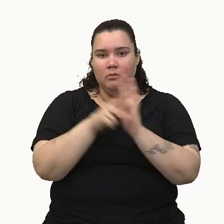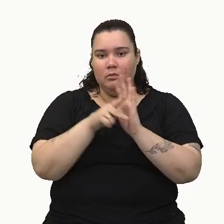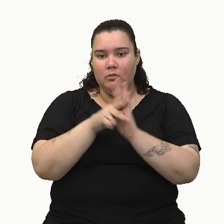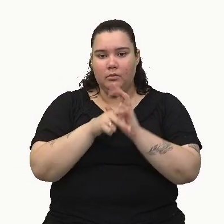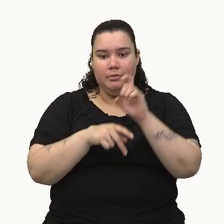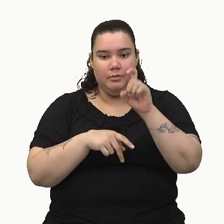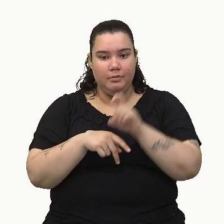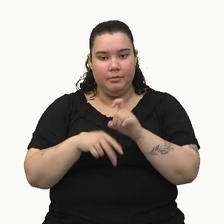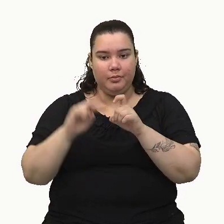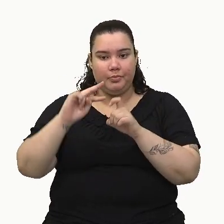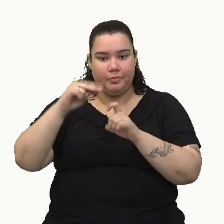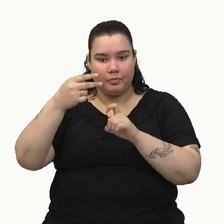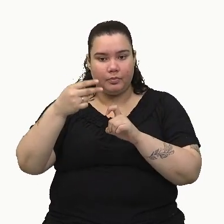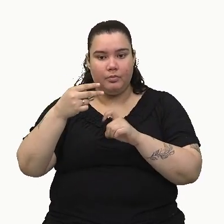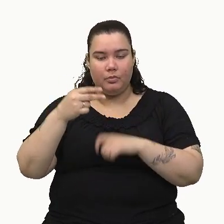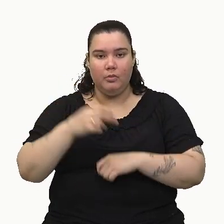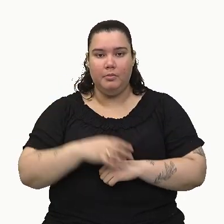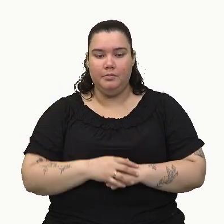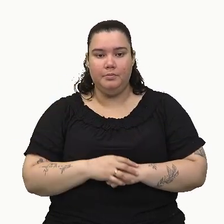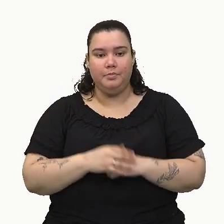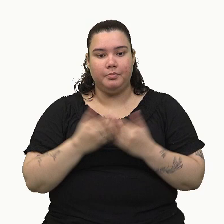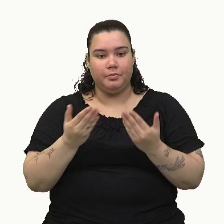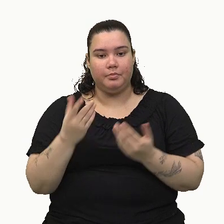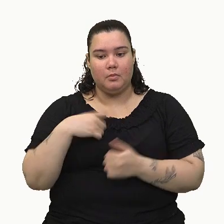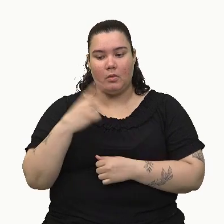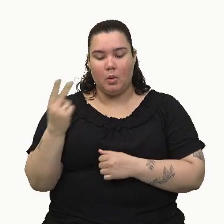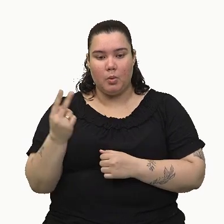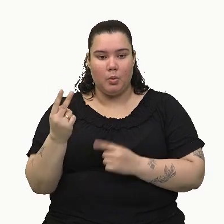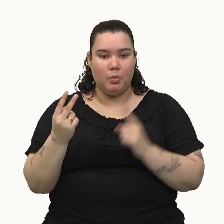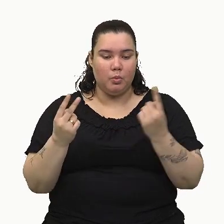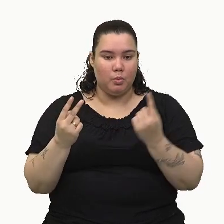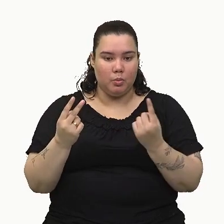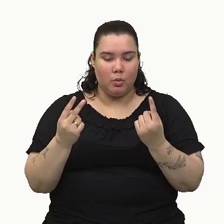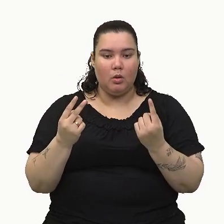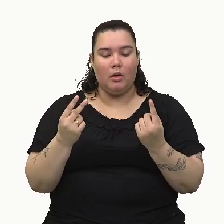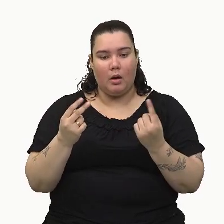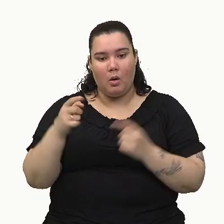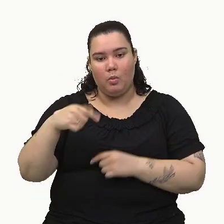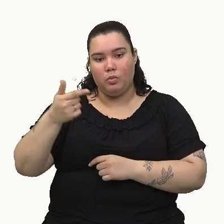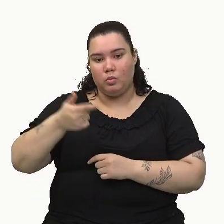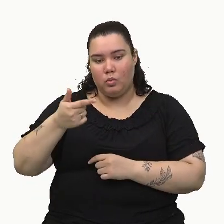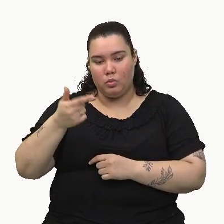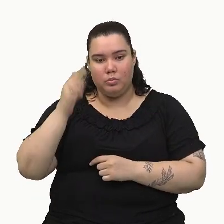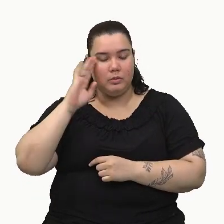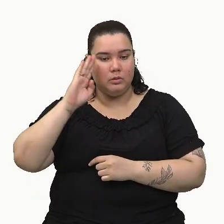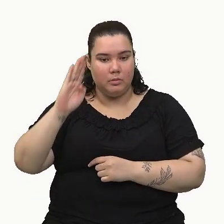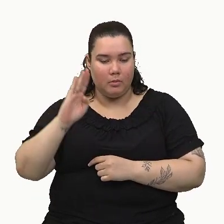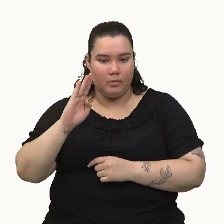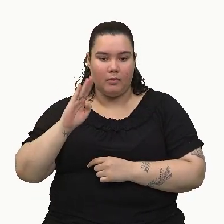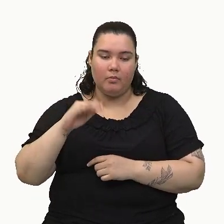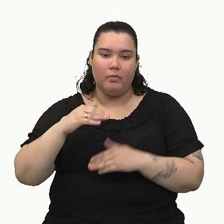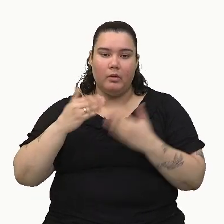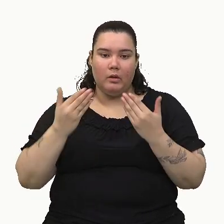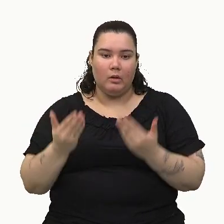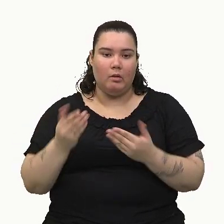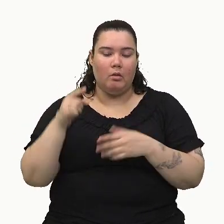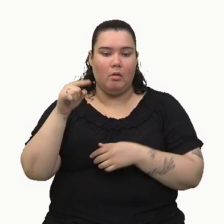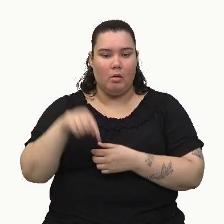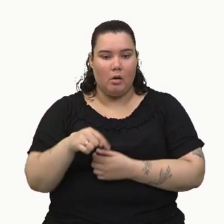nesse caso, logicamente, entre 2 e 1, o maior é o 2. Então, essa